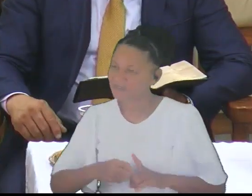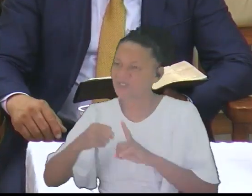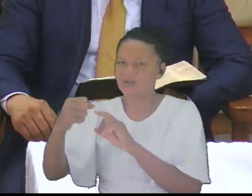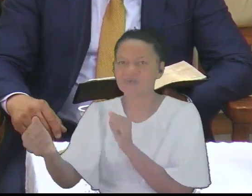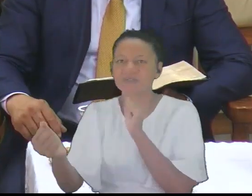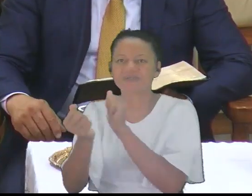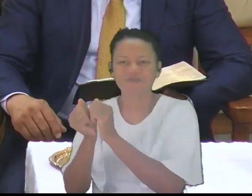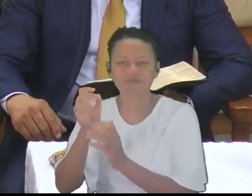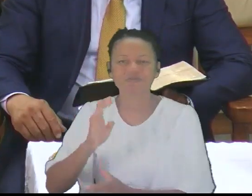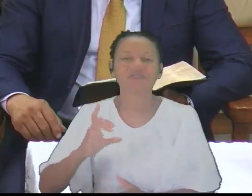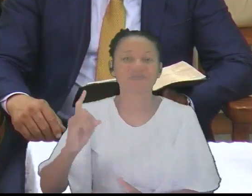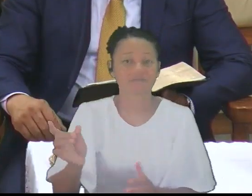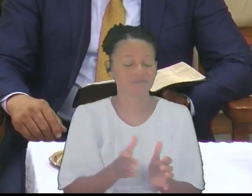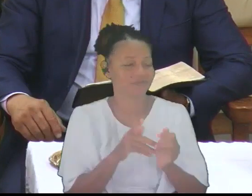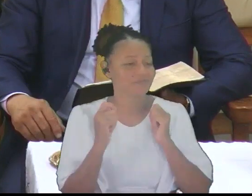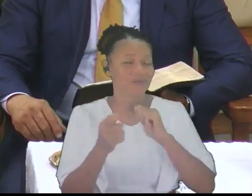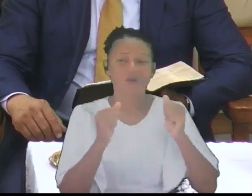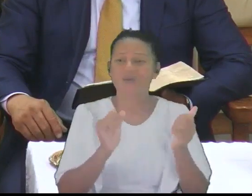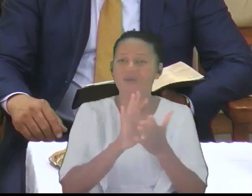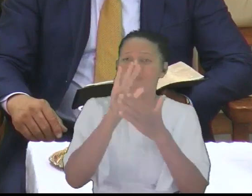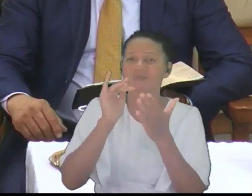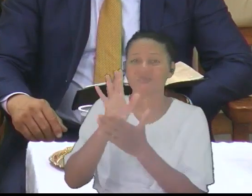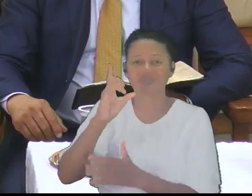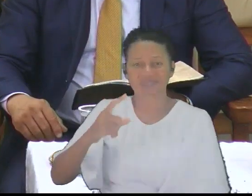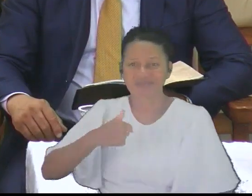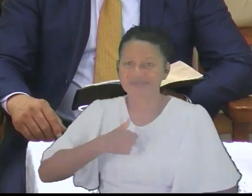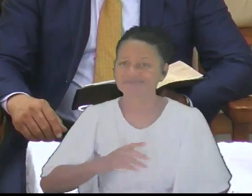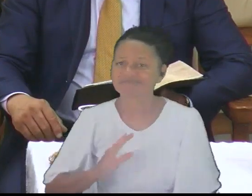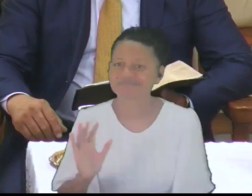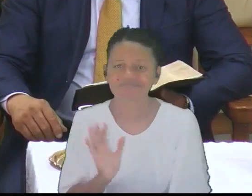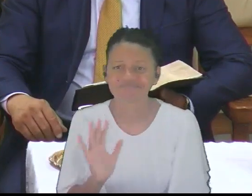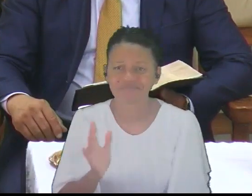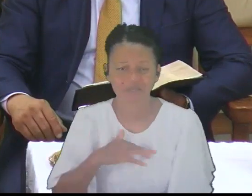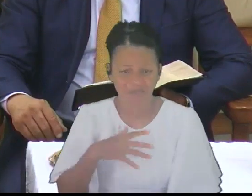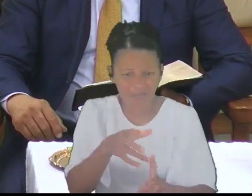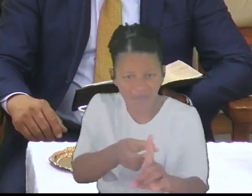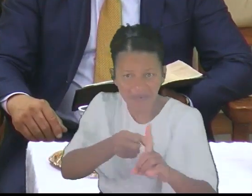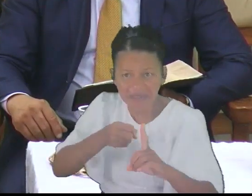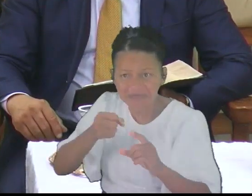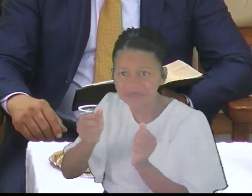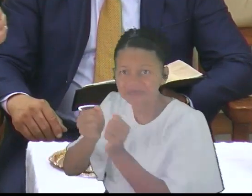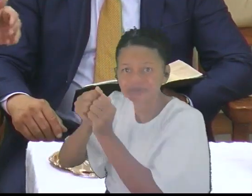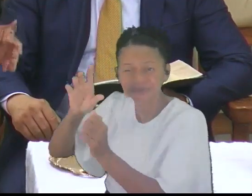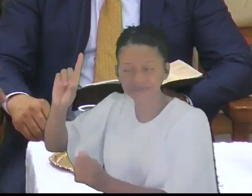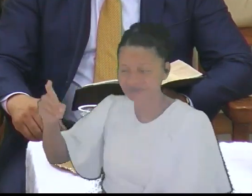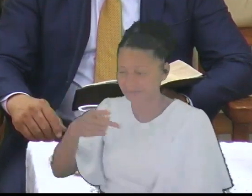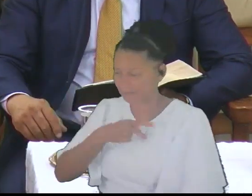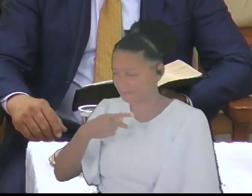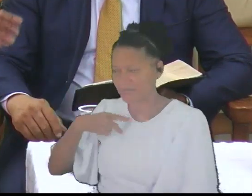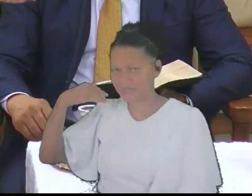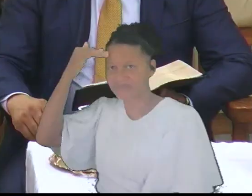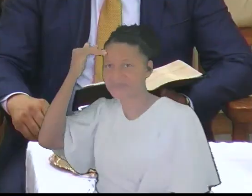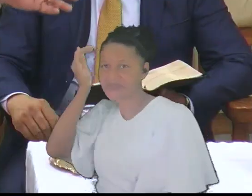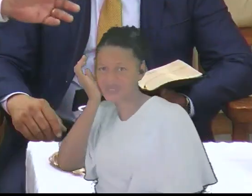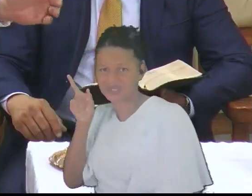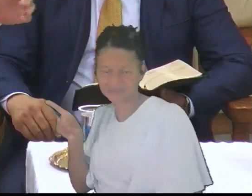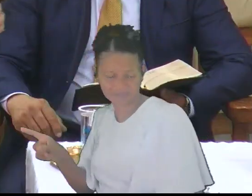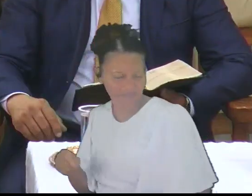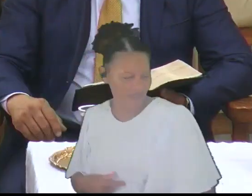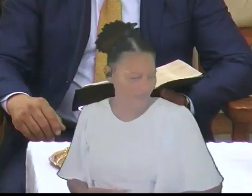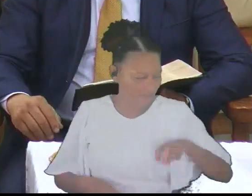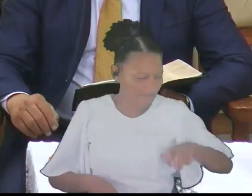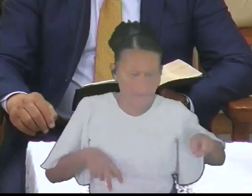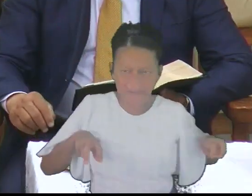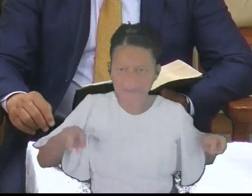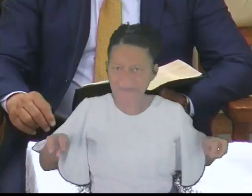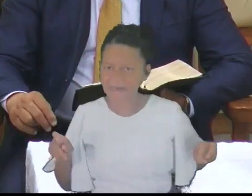Deus. Aleluia. Louvado seja Deus. Não sou eu que posso levar você para Deus. Não é o pastor Herman. Não são os demais